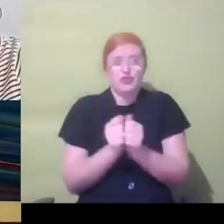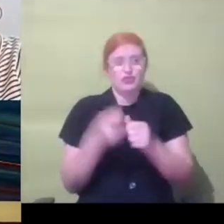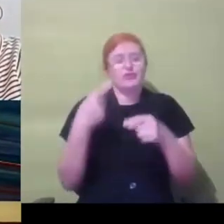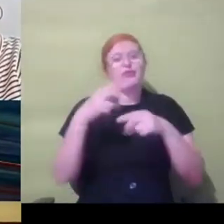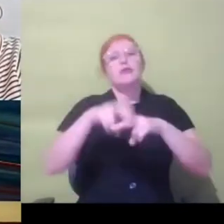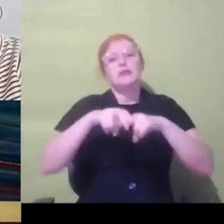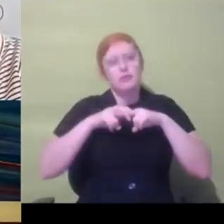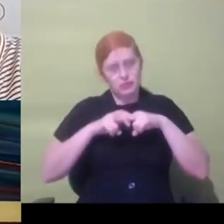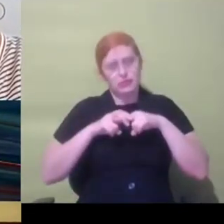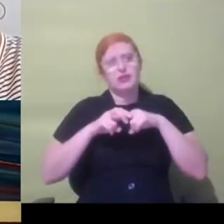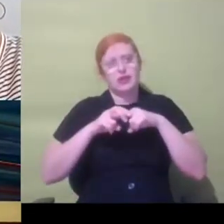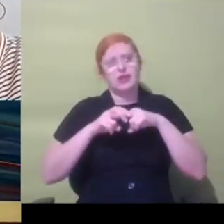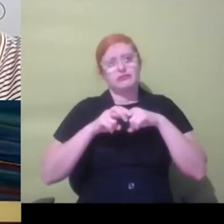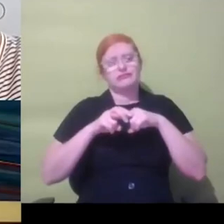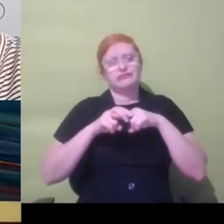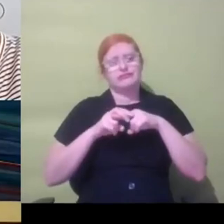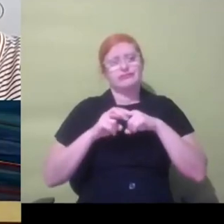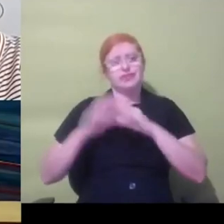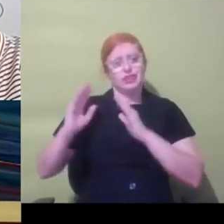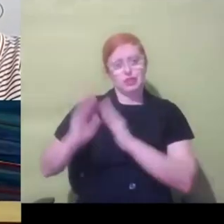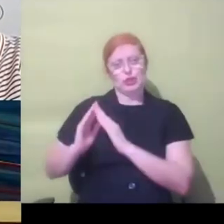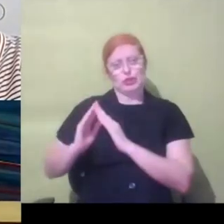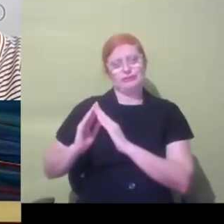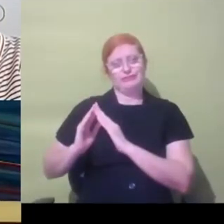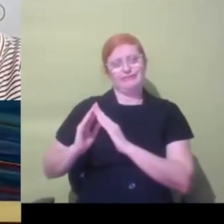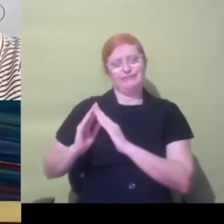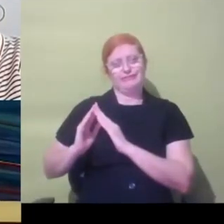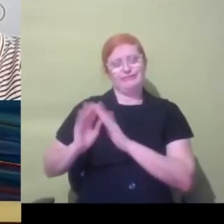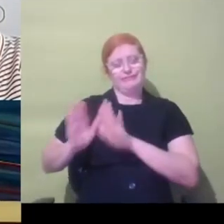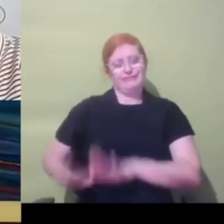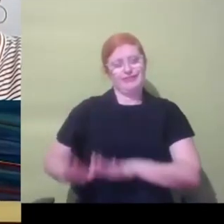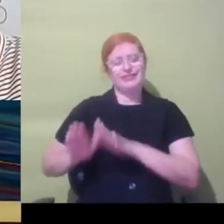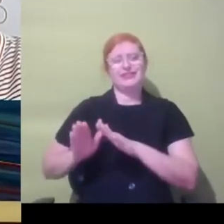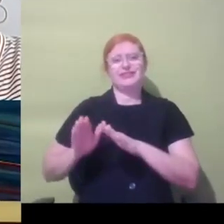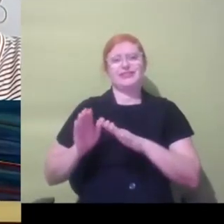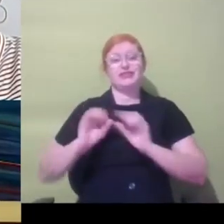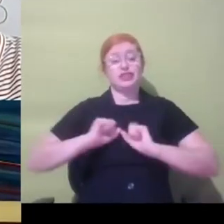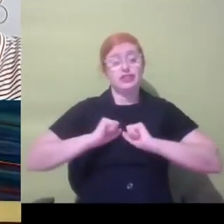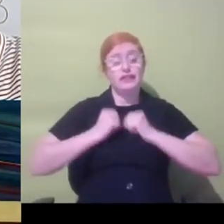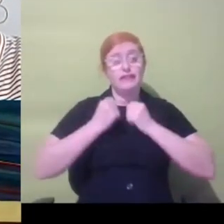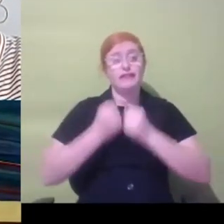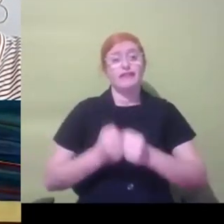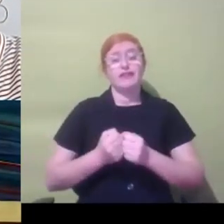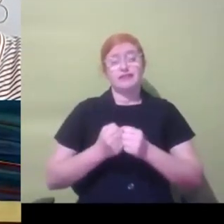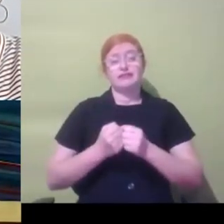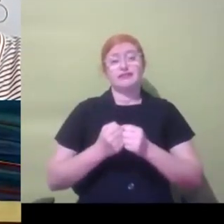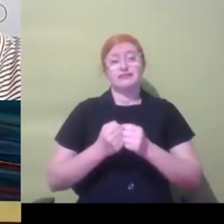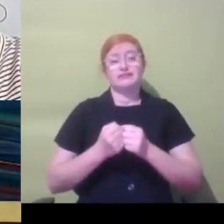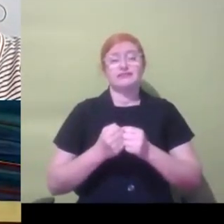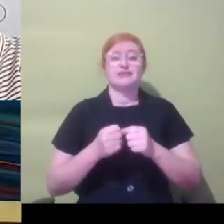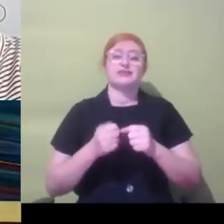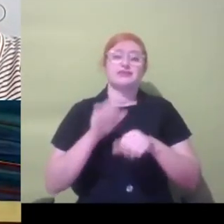causa do isolamento social, que a gente está enfrentando essa pandemia. Então, pode ser um motivo de encontro